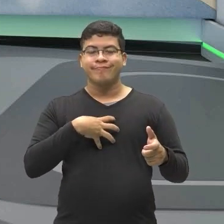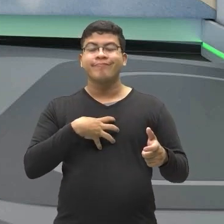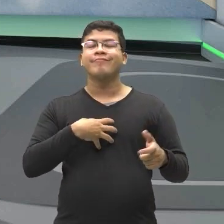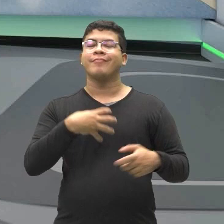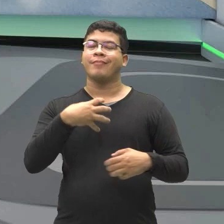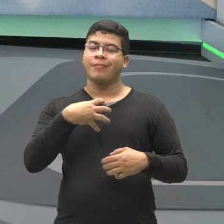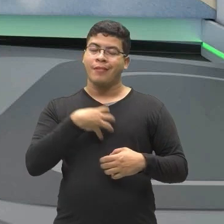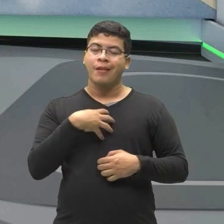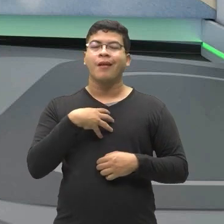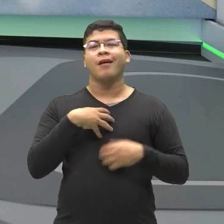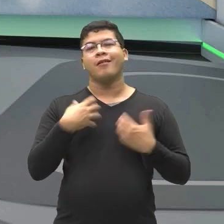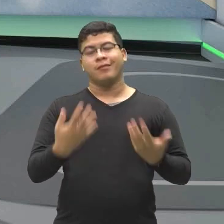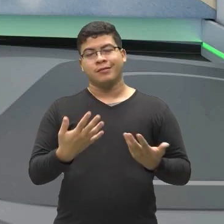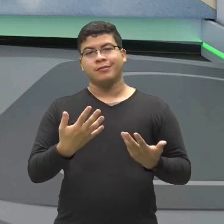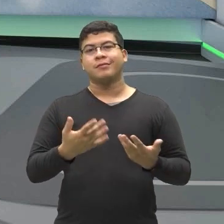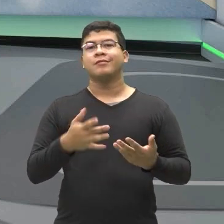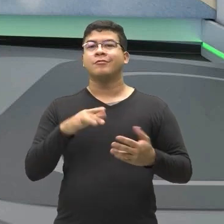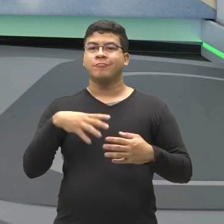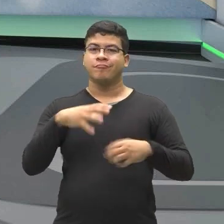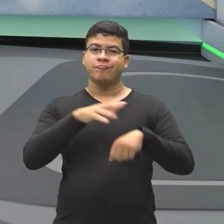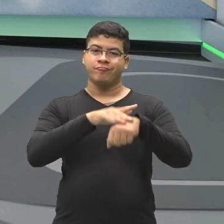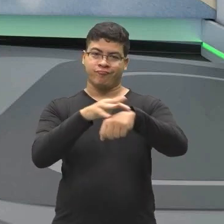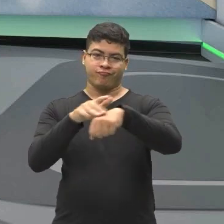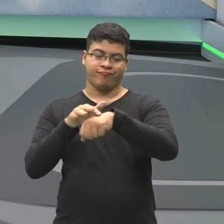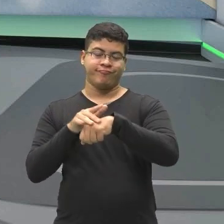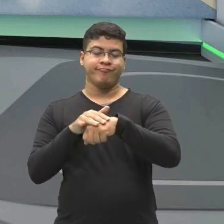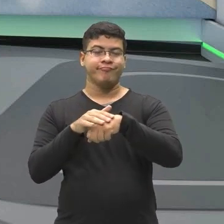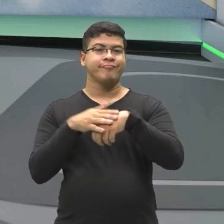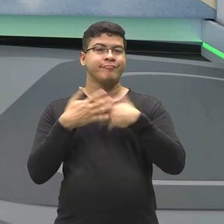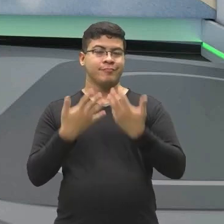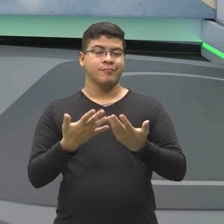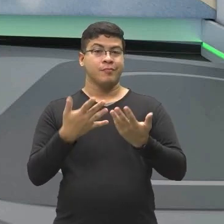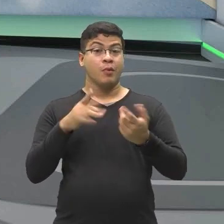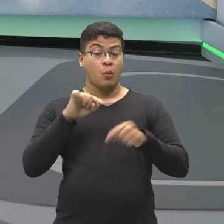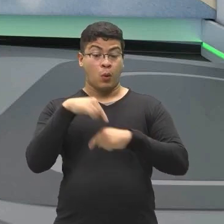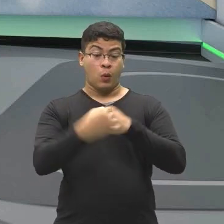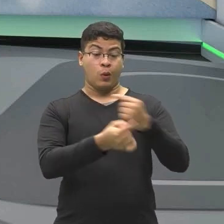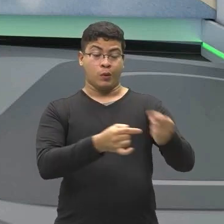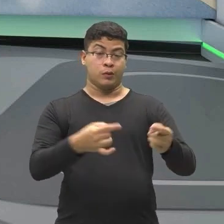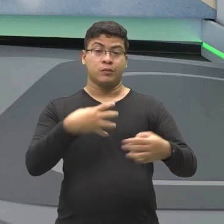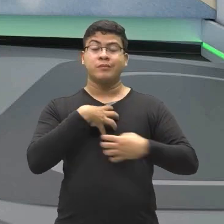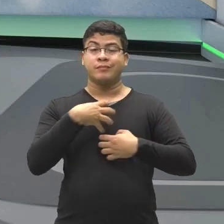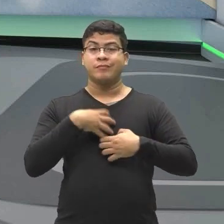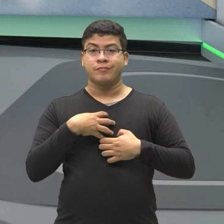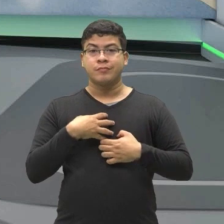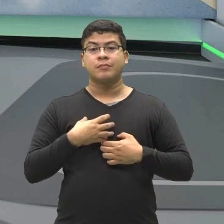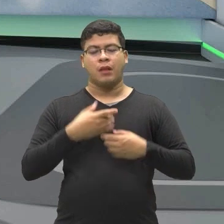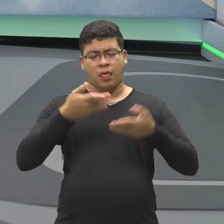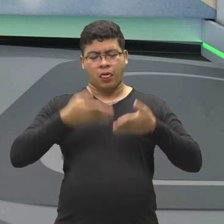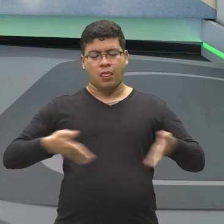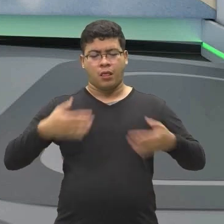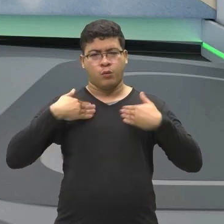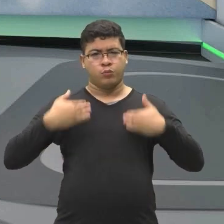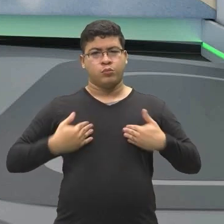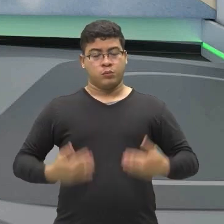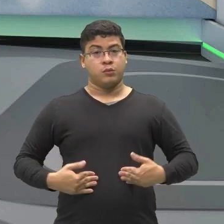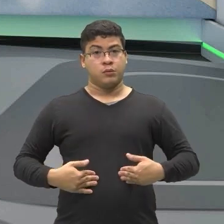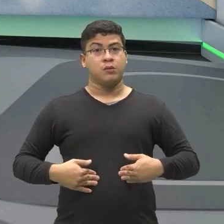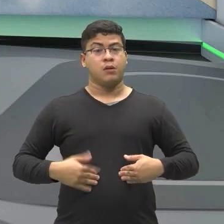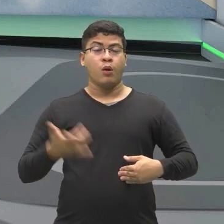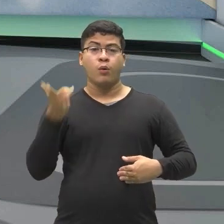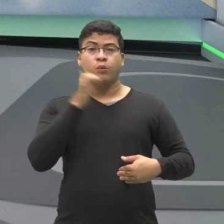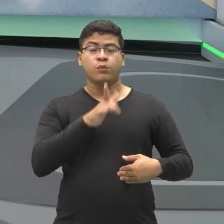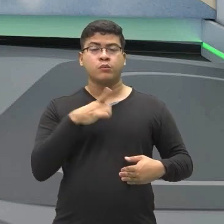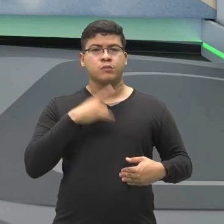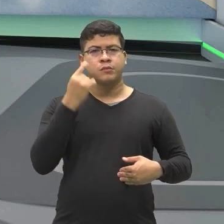agravando da doença, né? Então, quando esse agente consegue se multiplicar, se desenvolver dentro do meu corpo, né, vamos imaginar que a minha